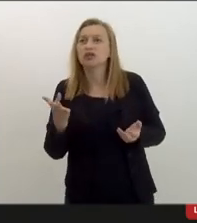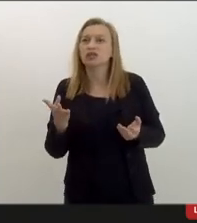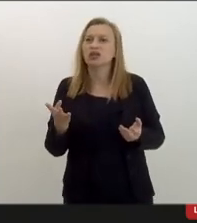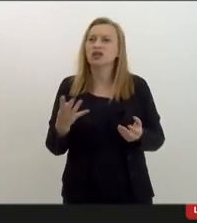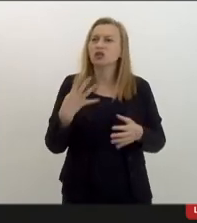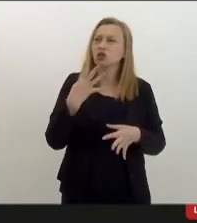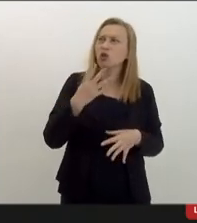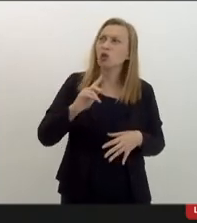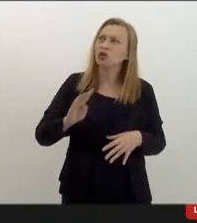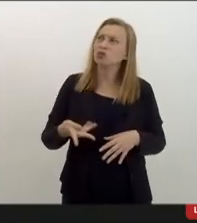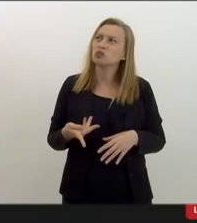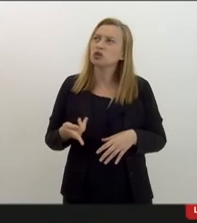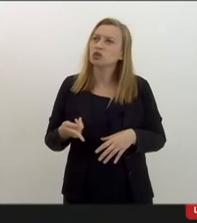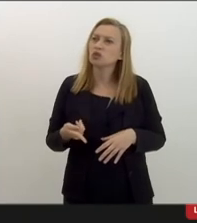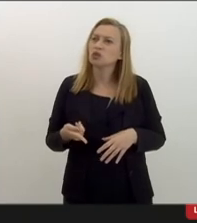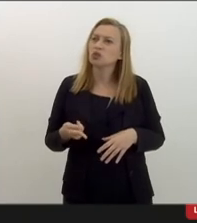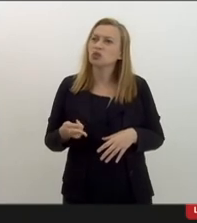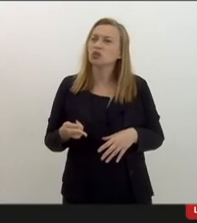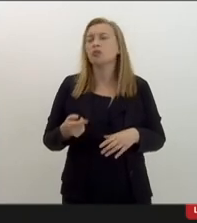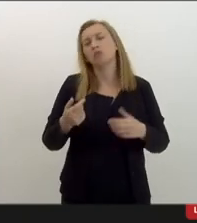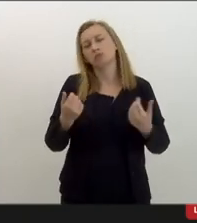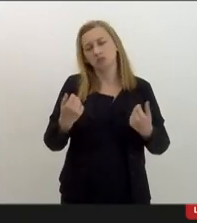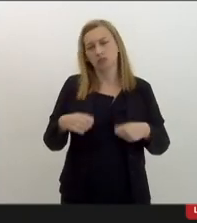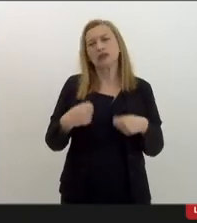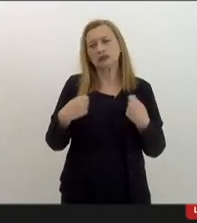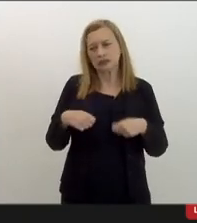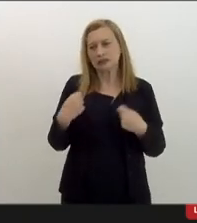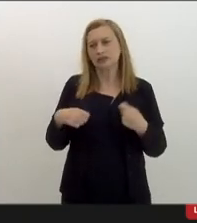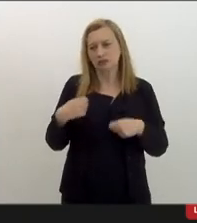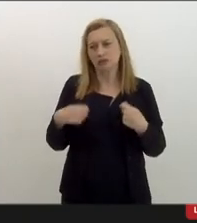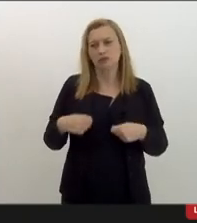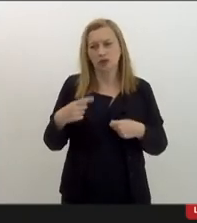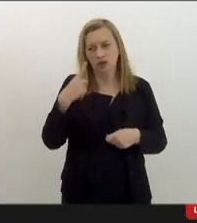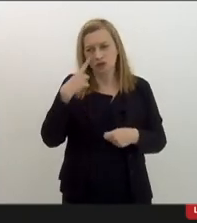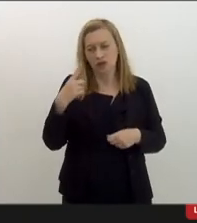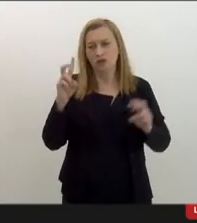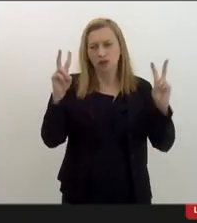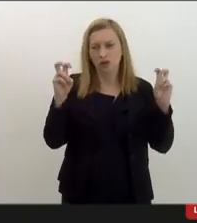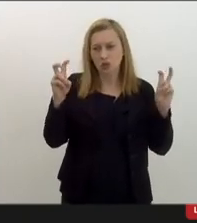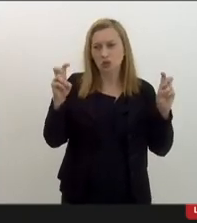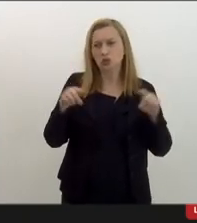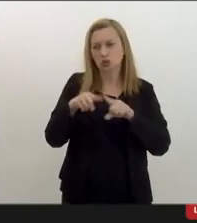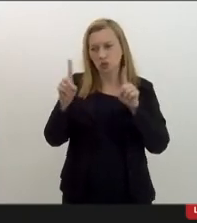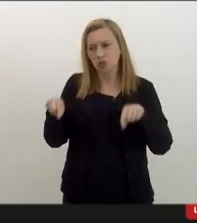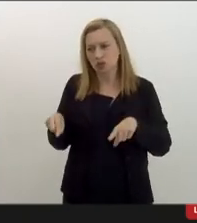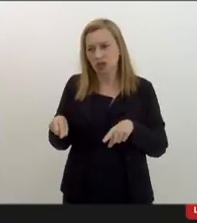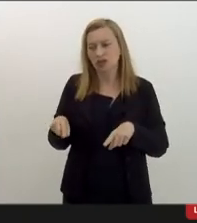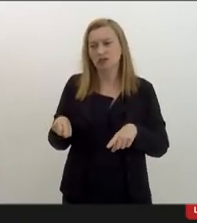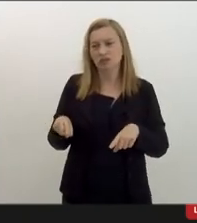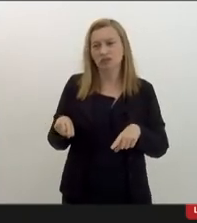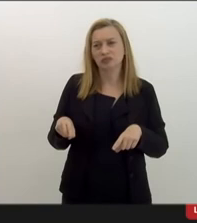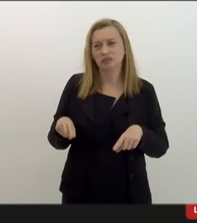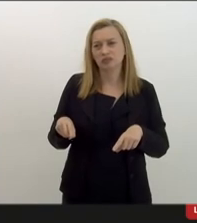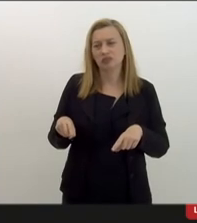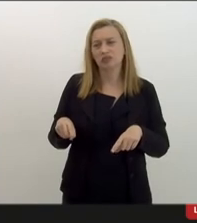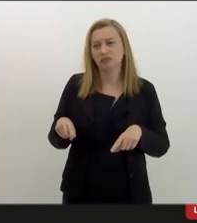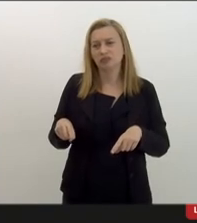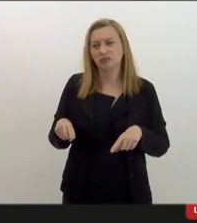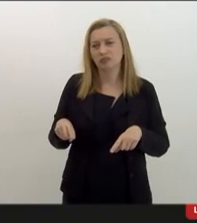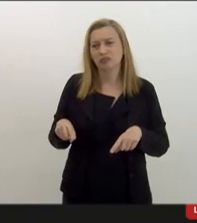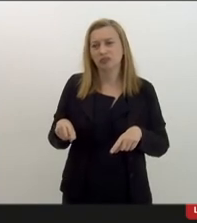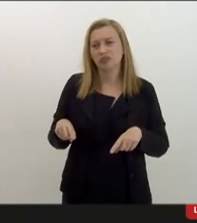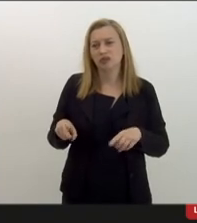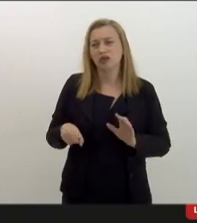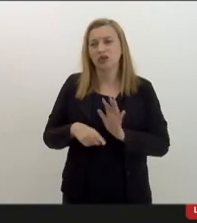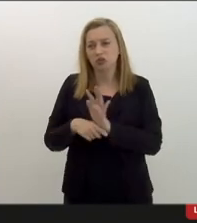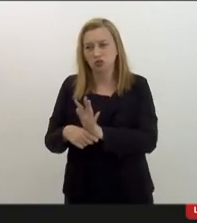quatro mil mas sempre precisa está revendo a situação para estar dignidade dos profissionais que